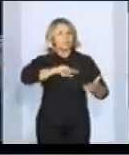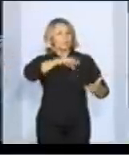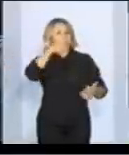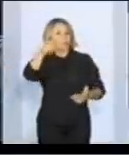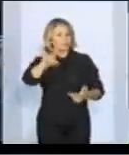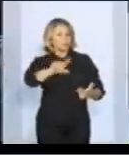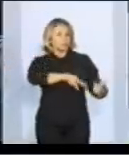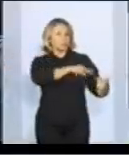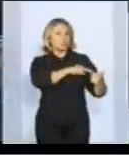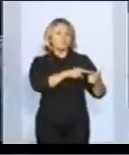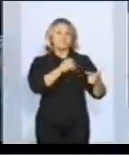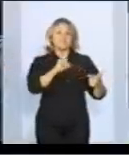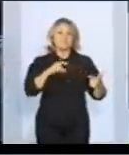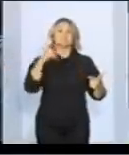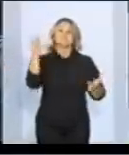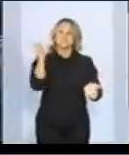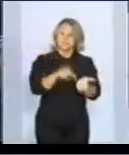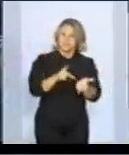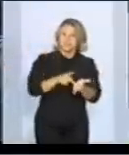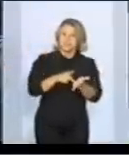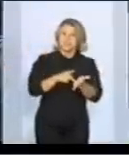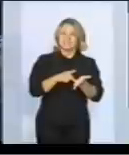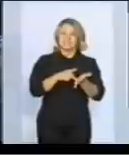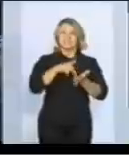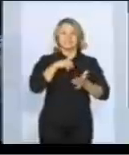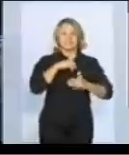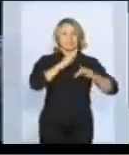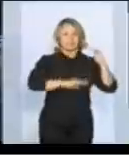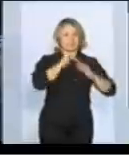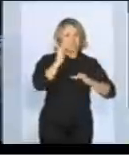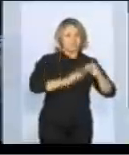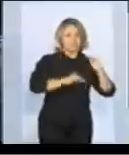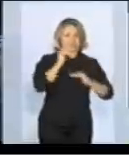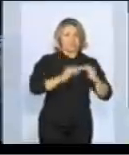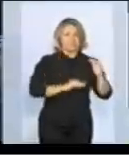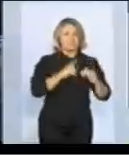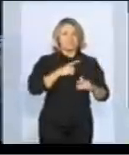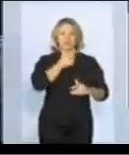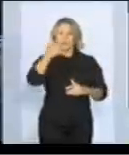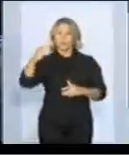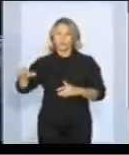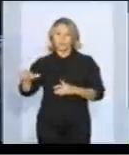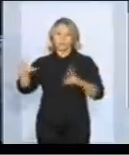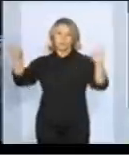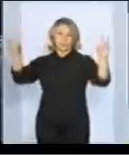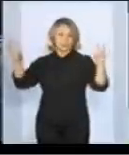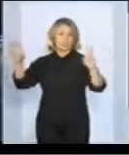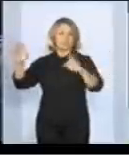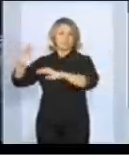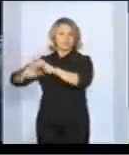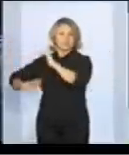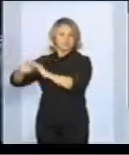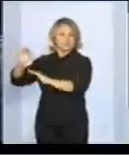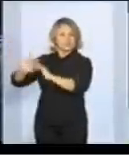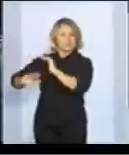desconsiderarmos esse conceito de eficiência lucrativa e partirmos para outro conceito de eficiência, que é o chamado eficiência de